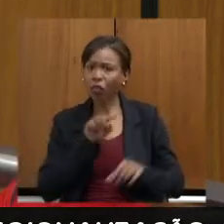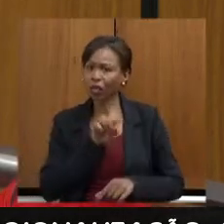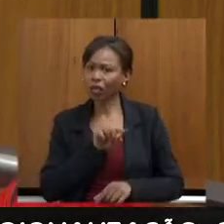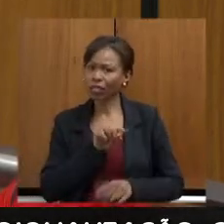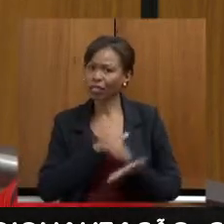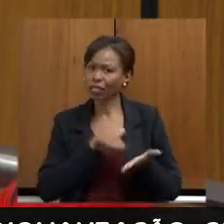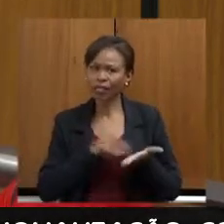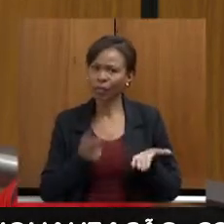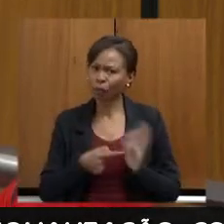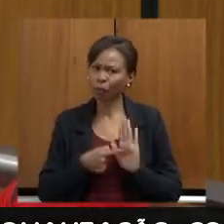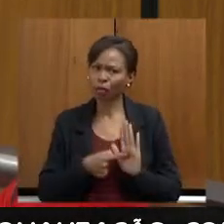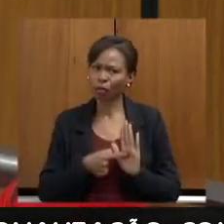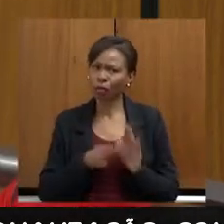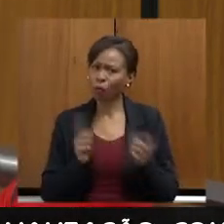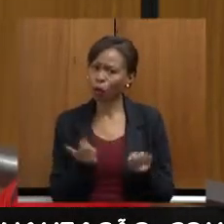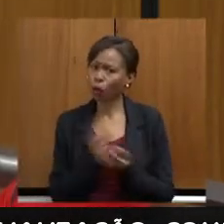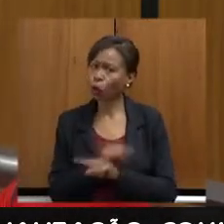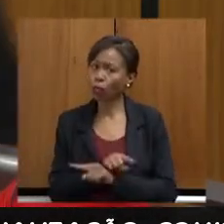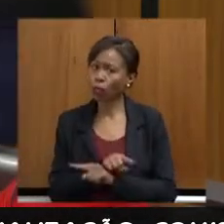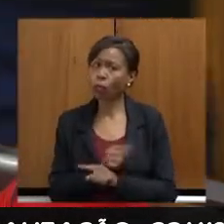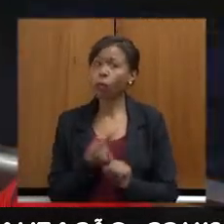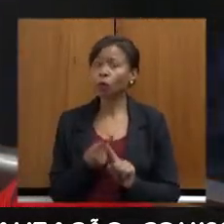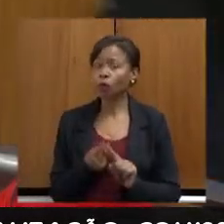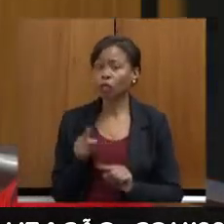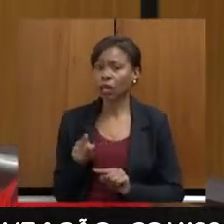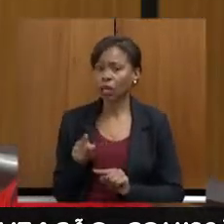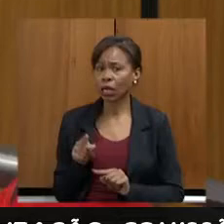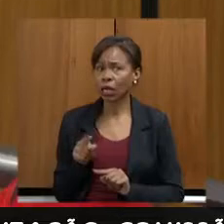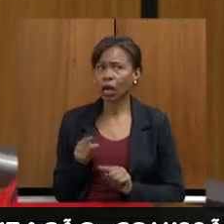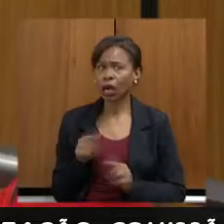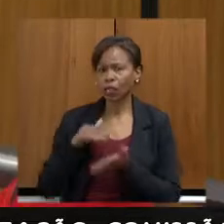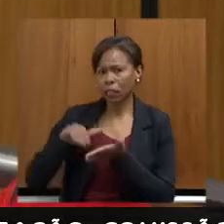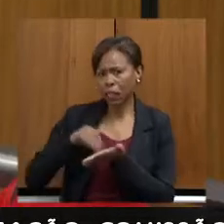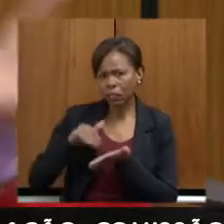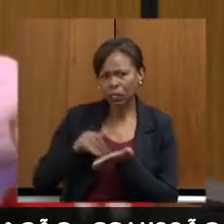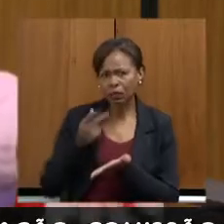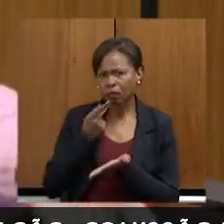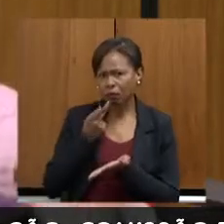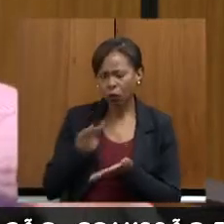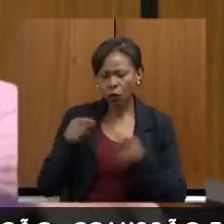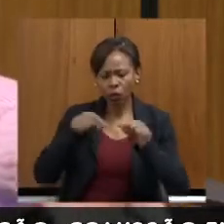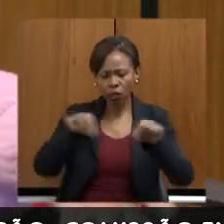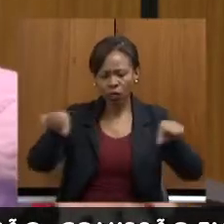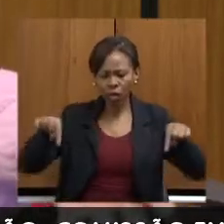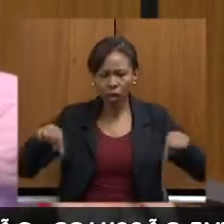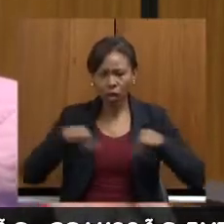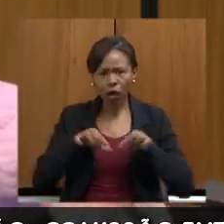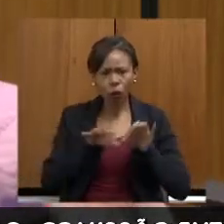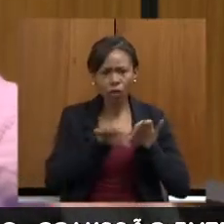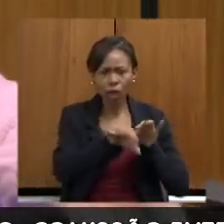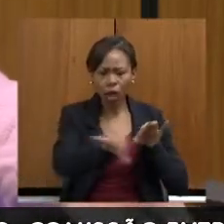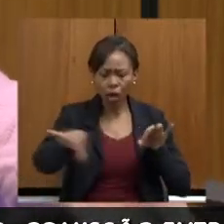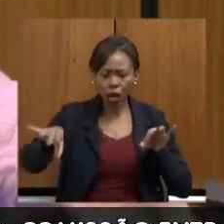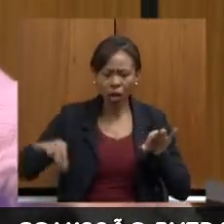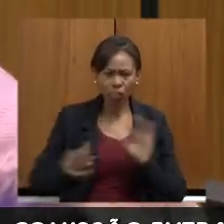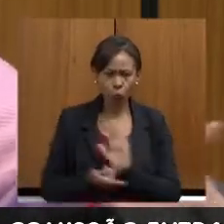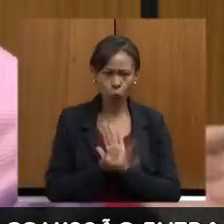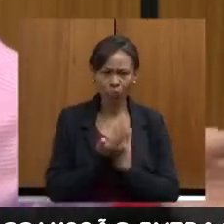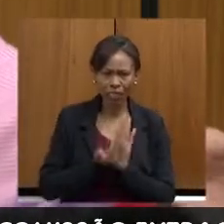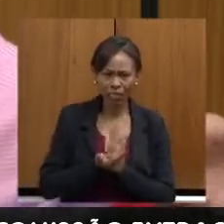e aqui tá ao contrário que o traçado da secretaria seria um traçado seriam traçado